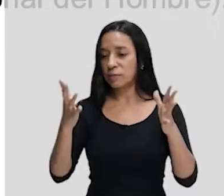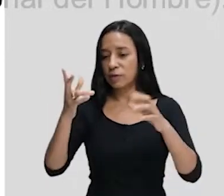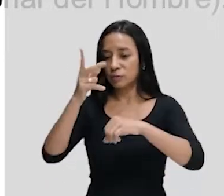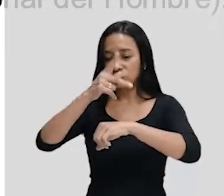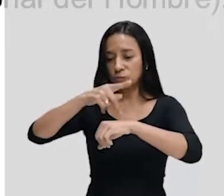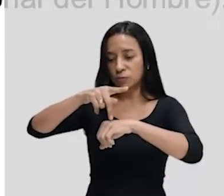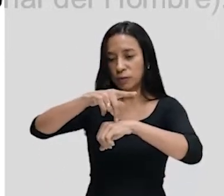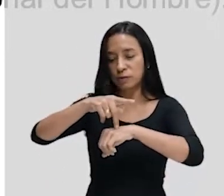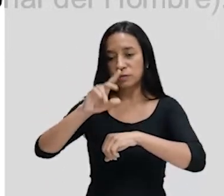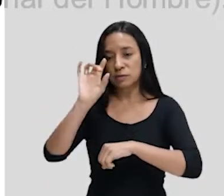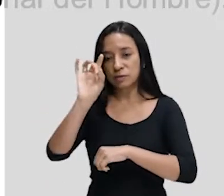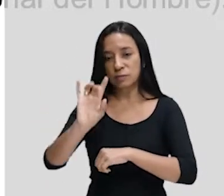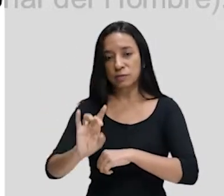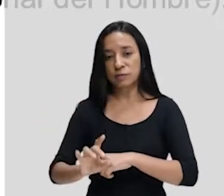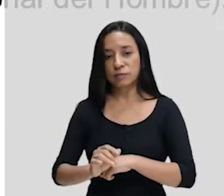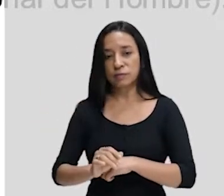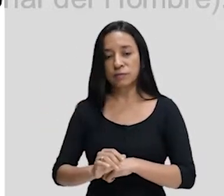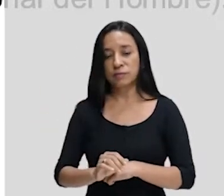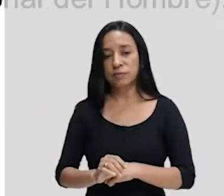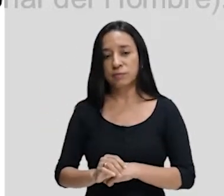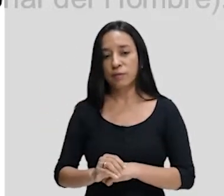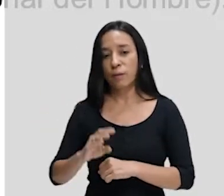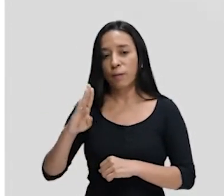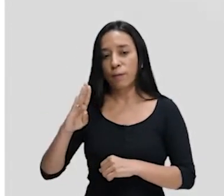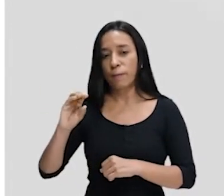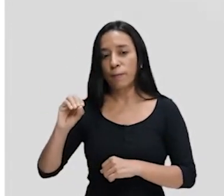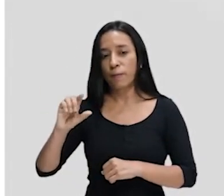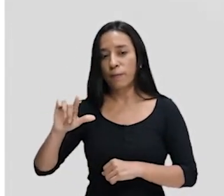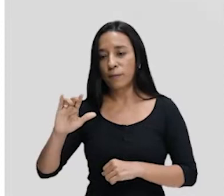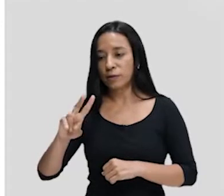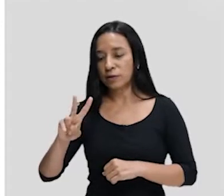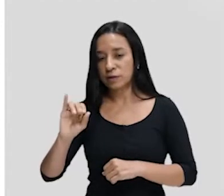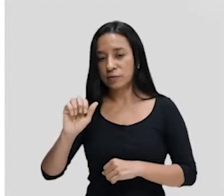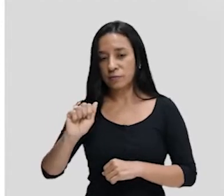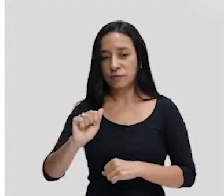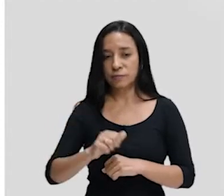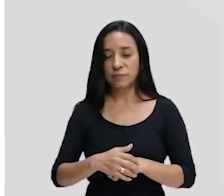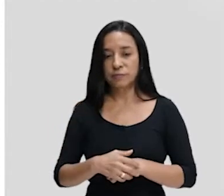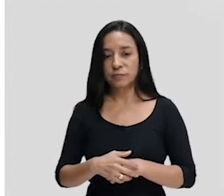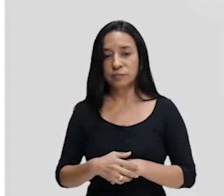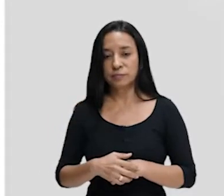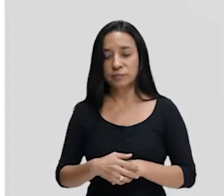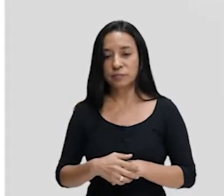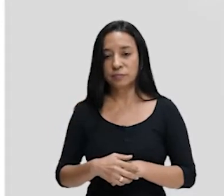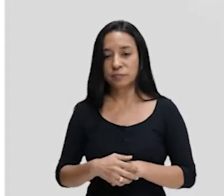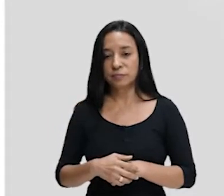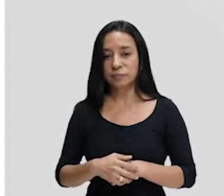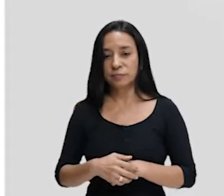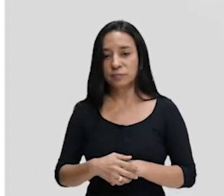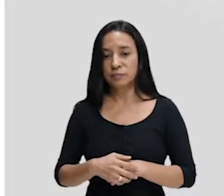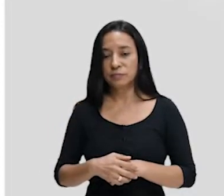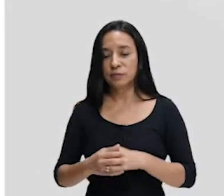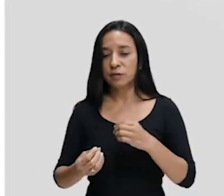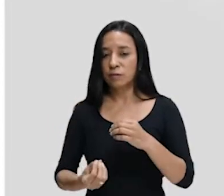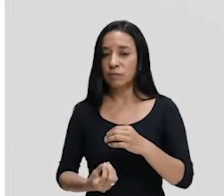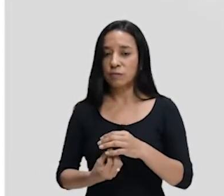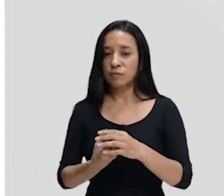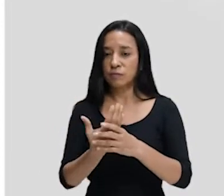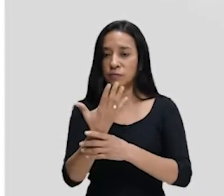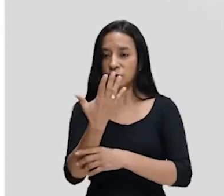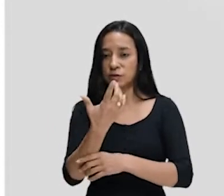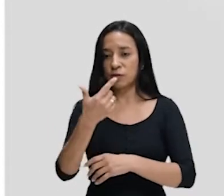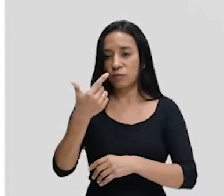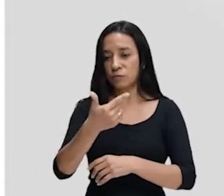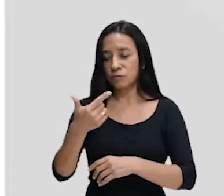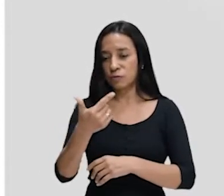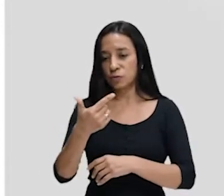específicos. Então, eu vou passando aqui. Bolívia, Dia de la Fundación, né? Que foi dia 22 de janeiro. Aí